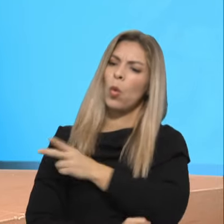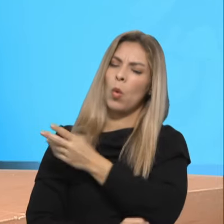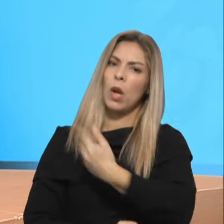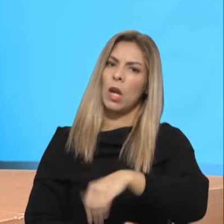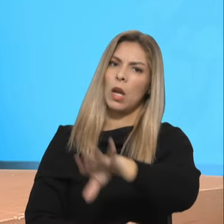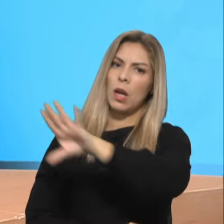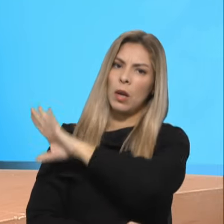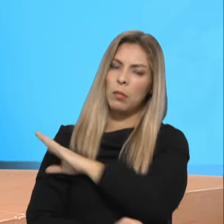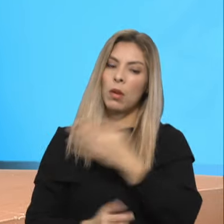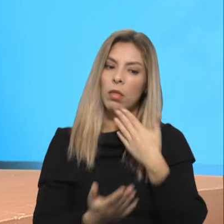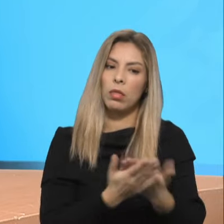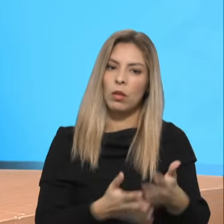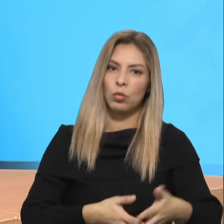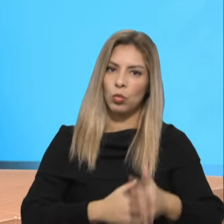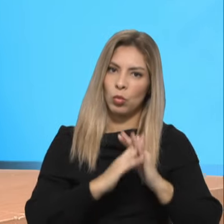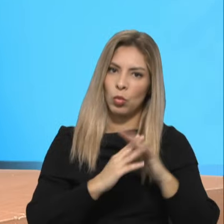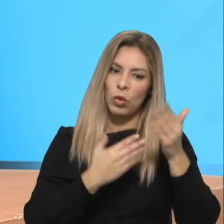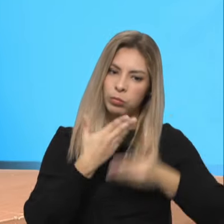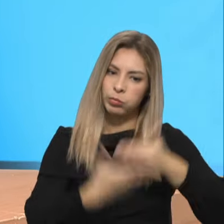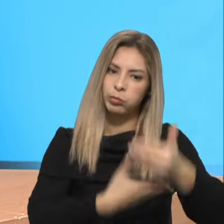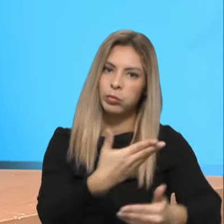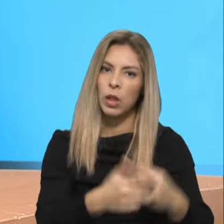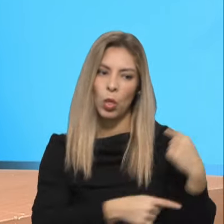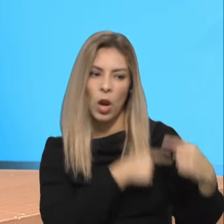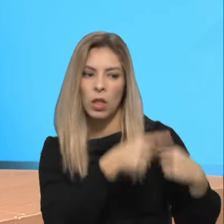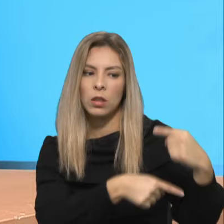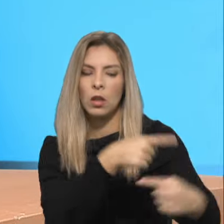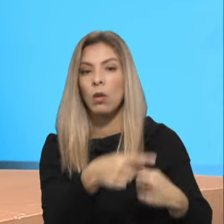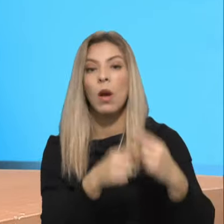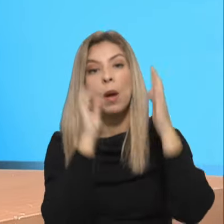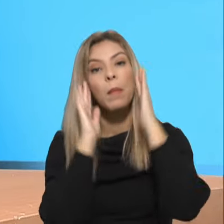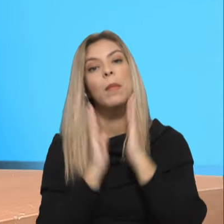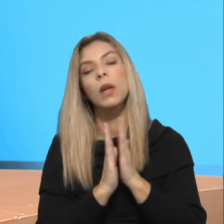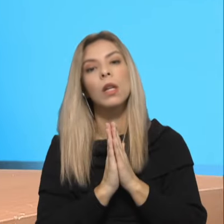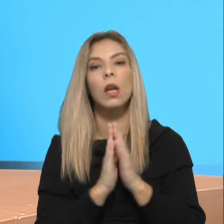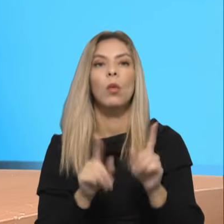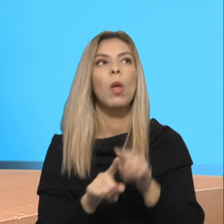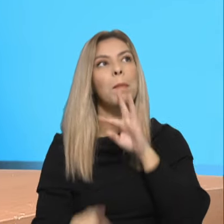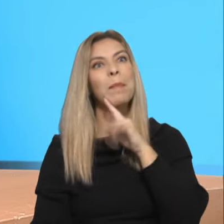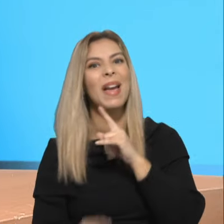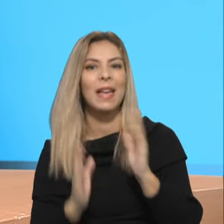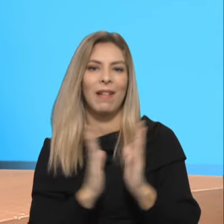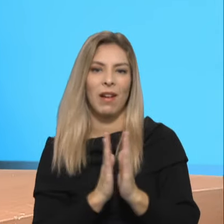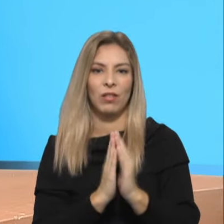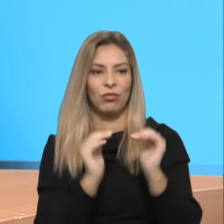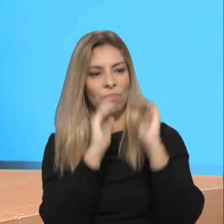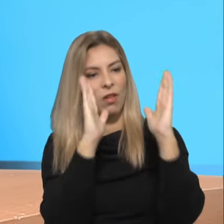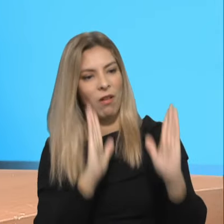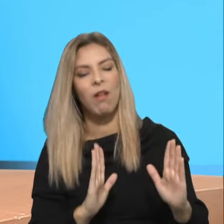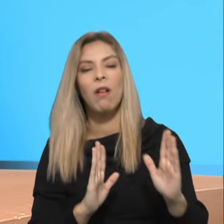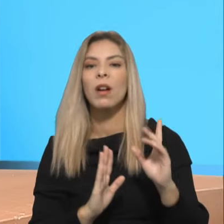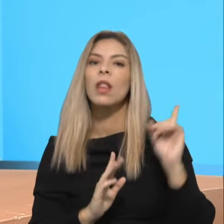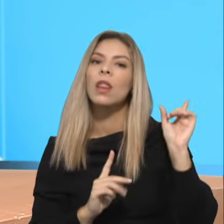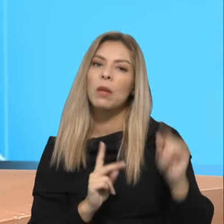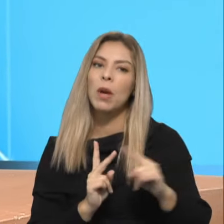aqui a solidificar toda uma tradição que vê em Maria, não só a mãe da Igreja, que já estava definida há muitos séculos, mas agora também